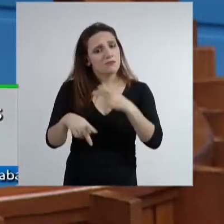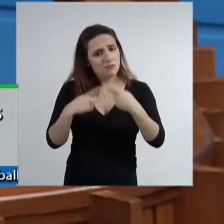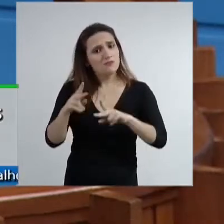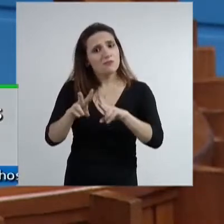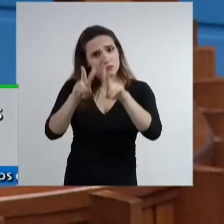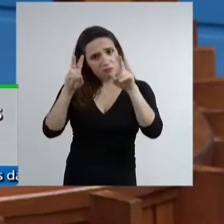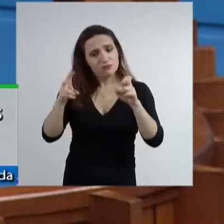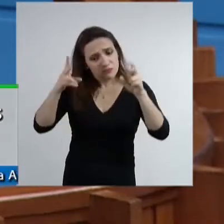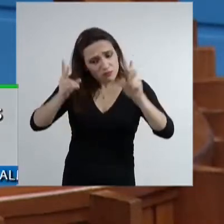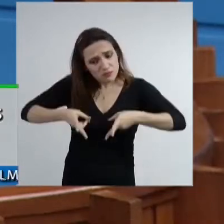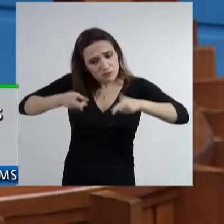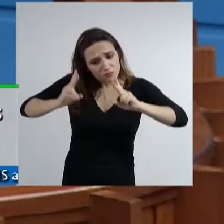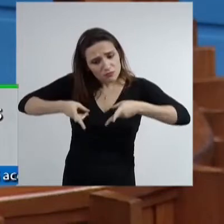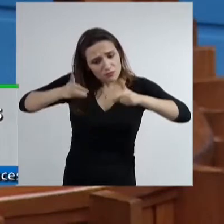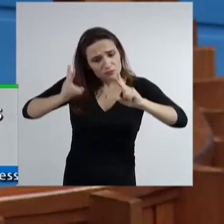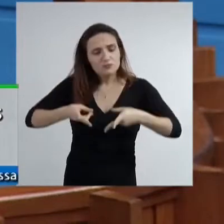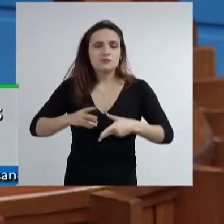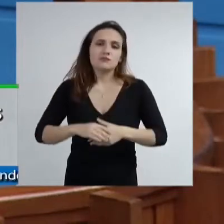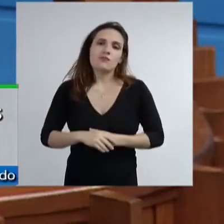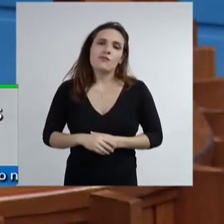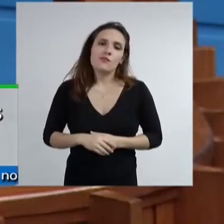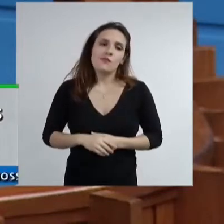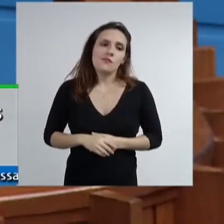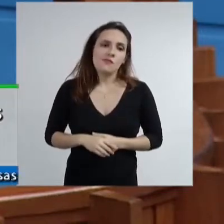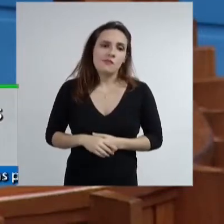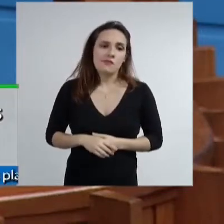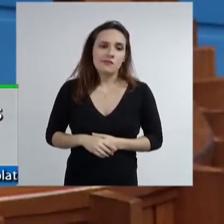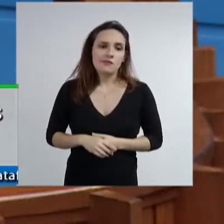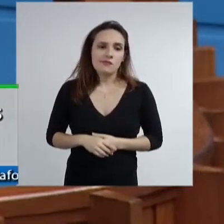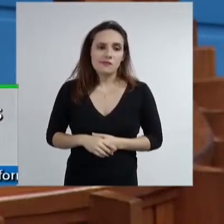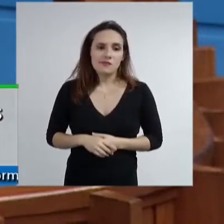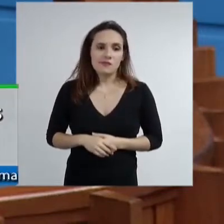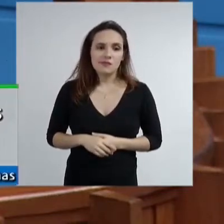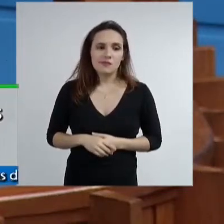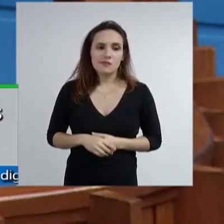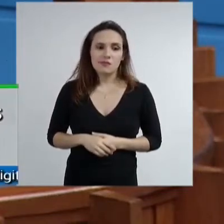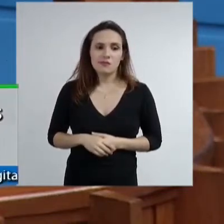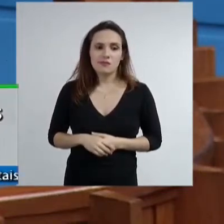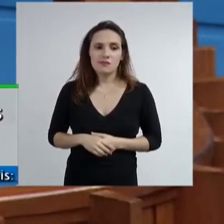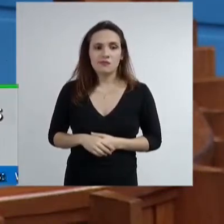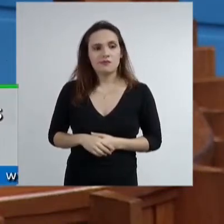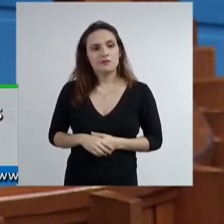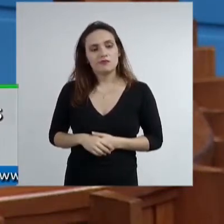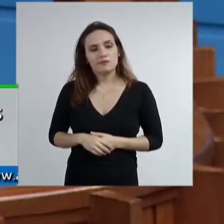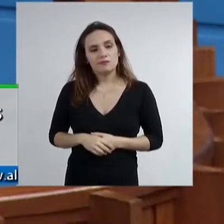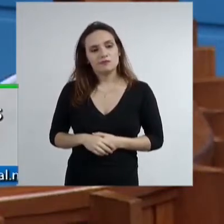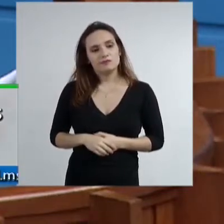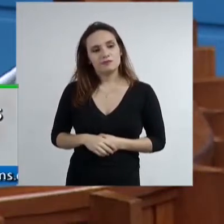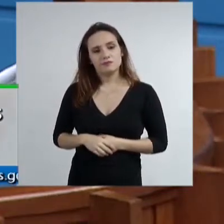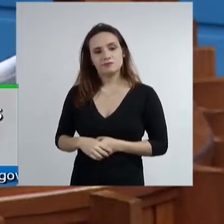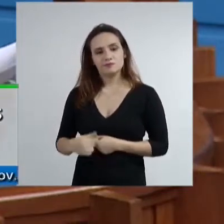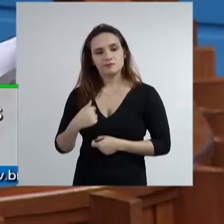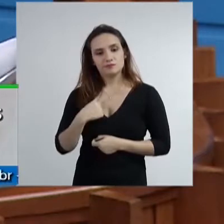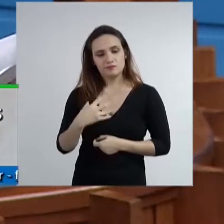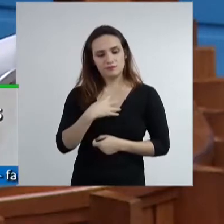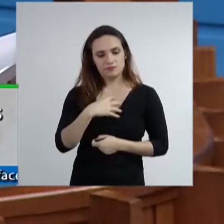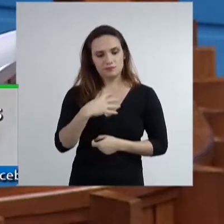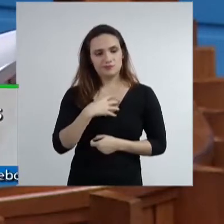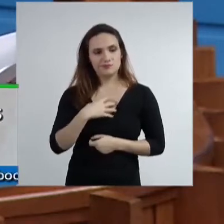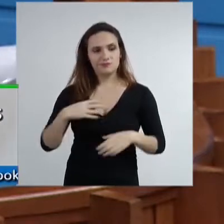pauta permanentemente. Então eu recebo com muita